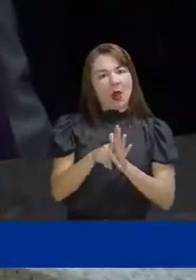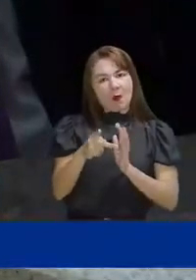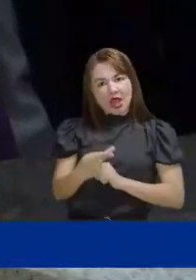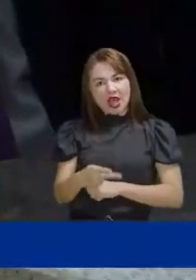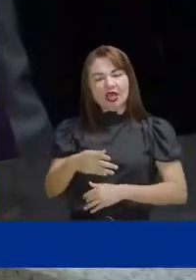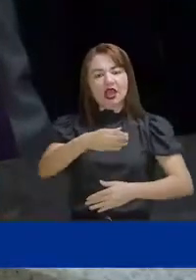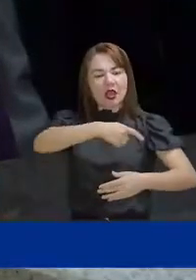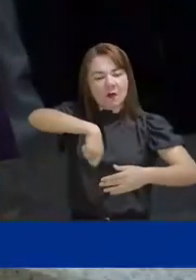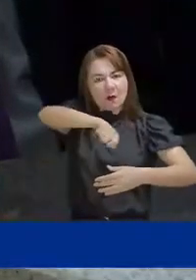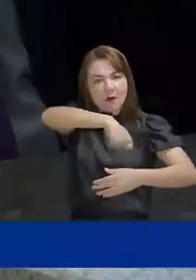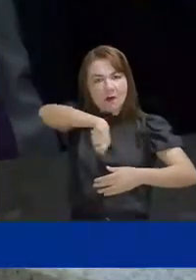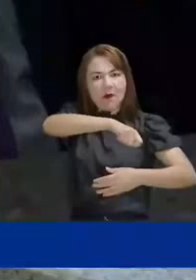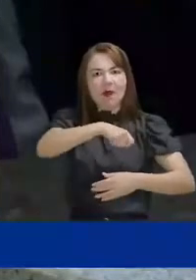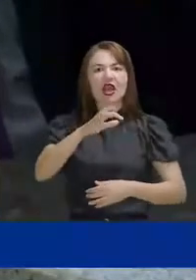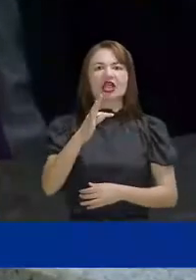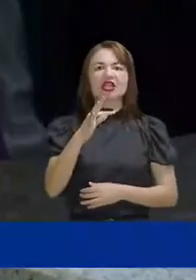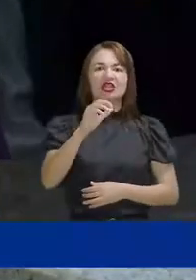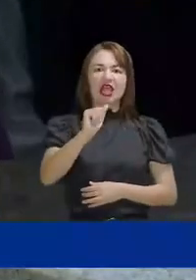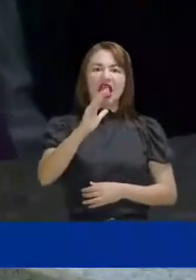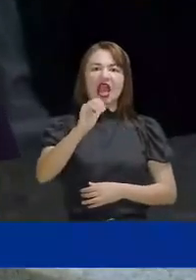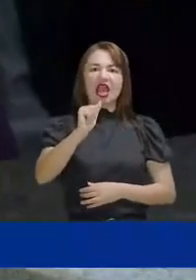o tacacá,